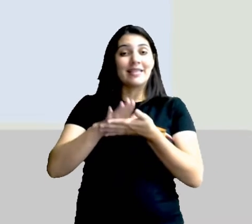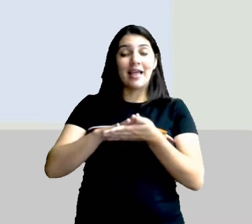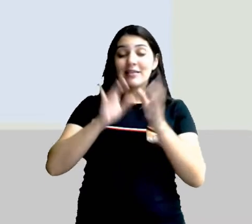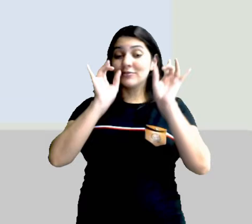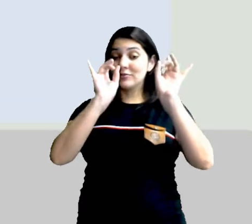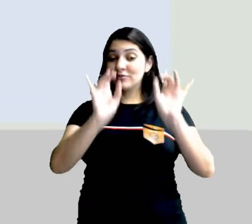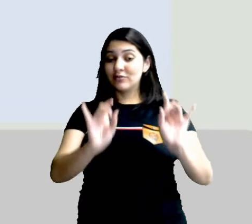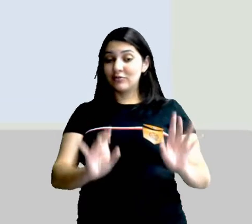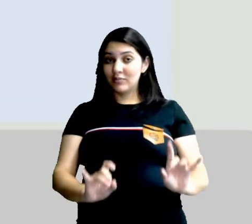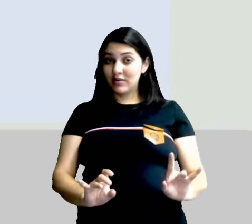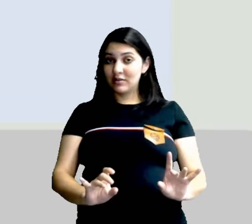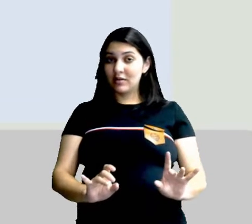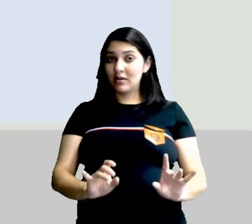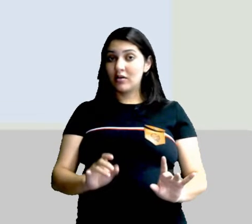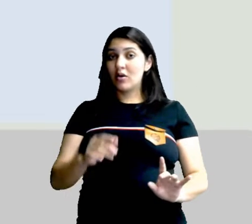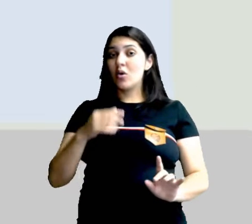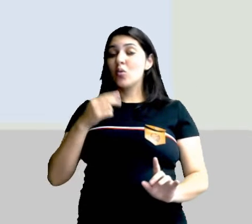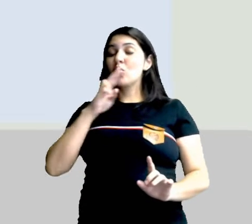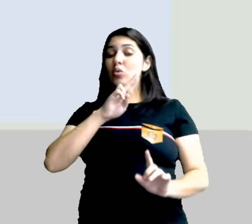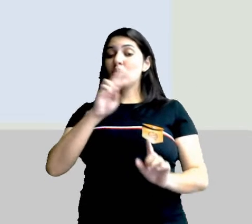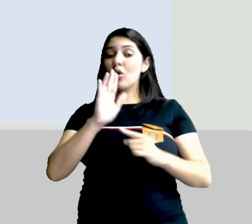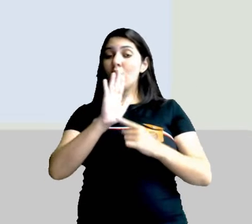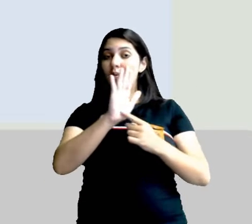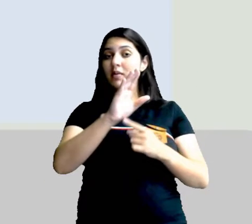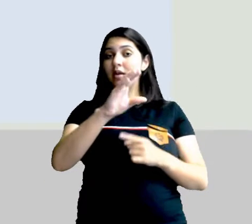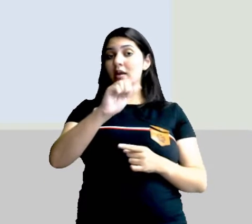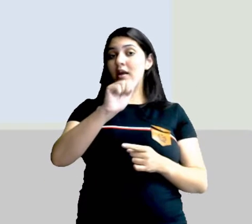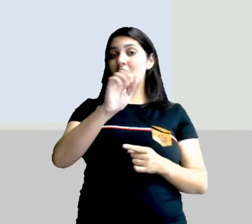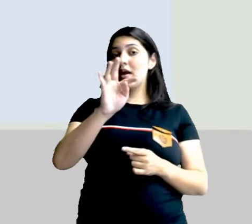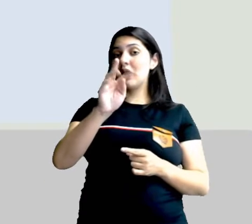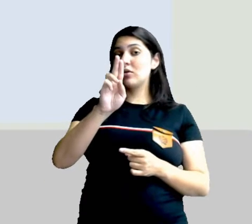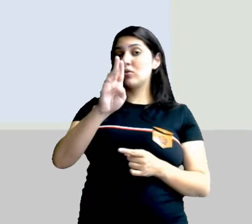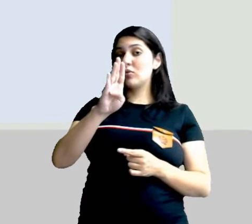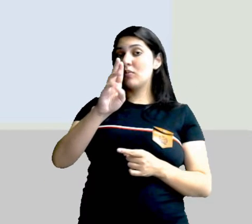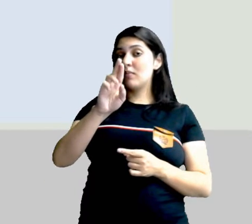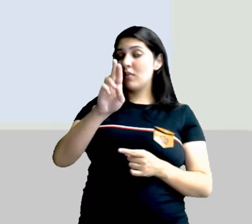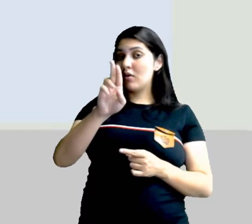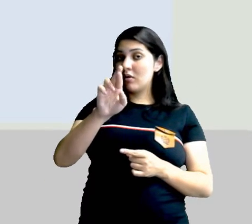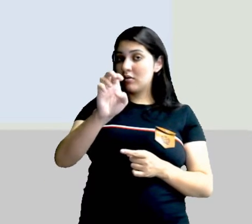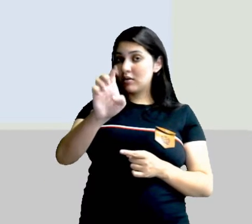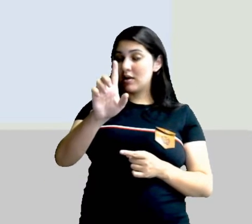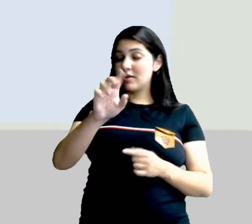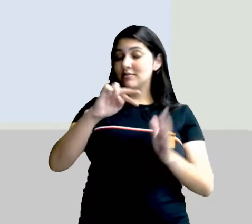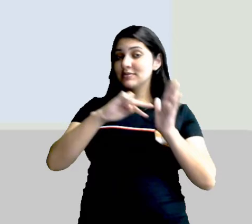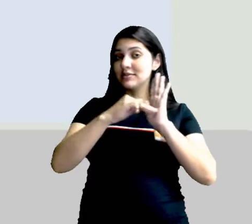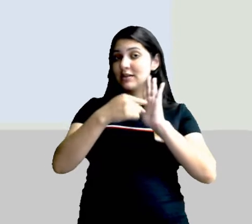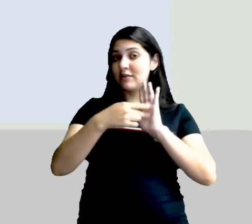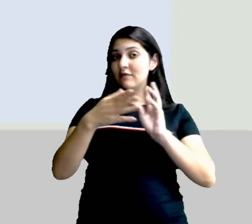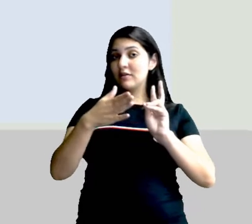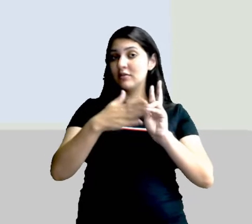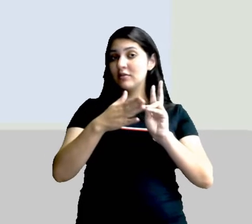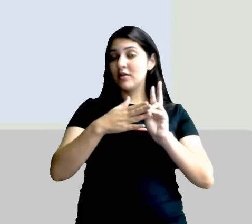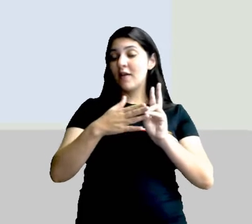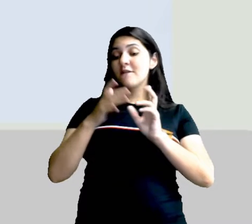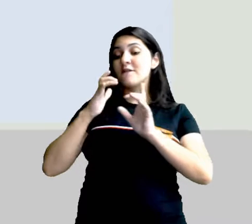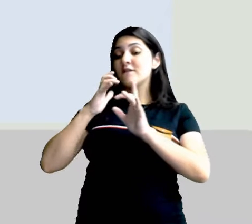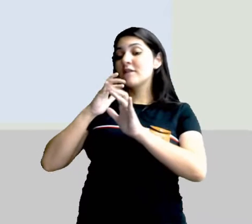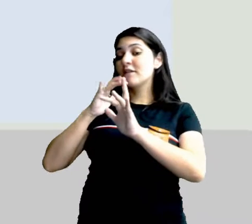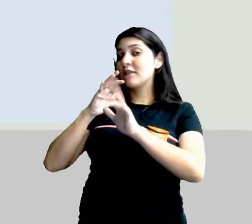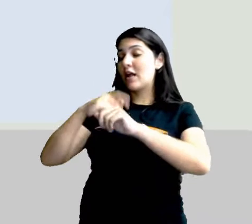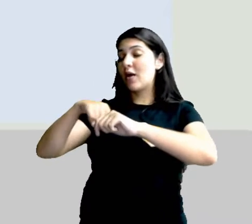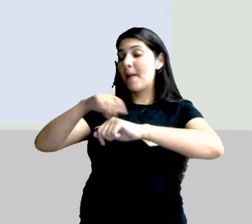especial. Apelidaram-no de Catuboré, que na língua dos índios significa